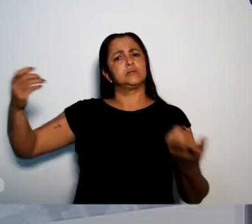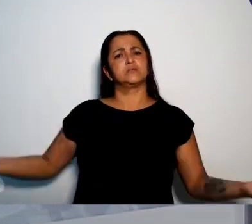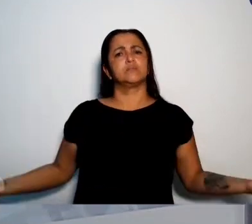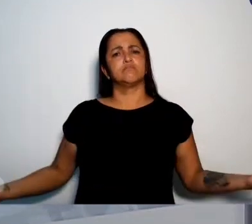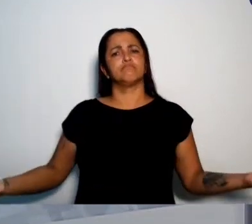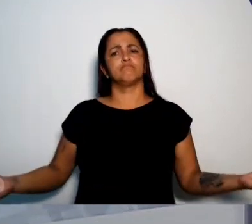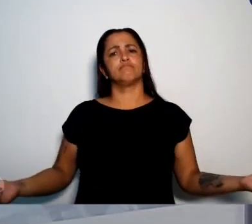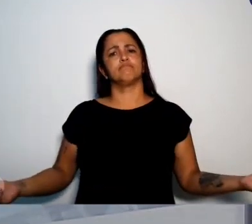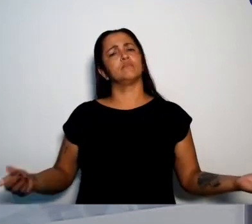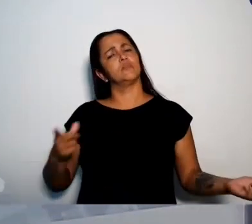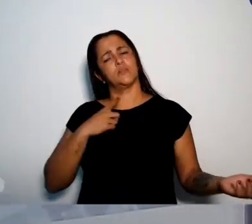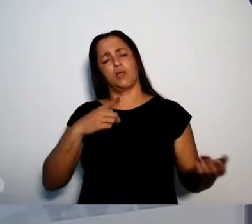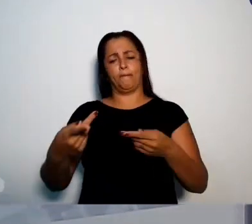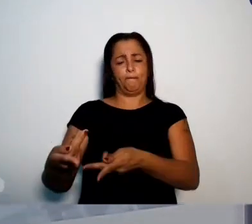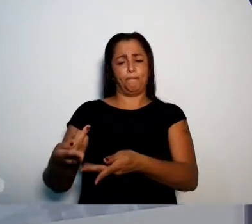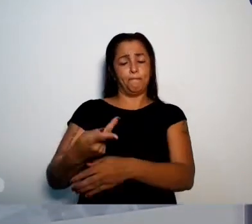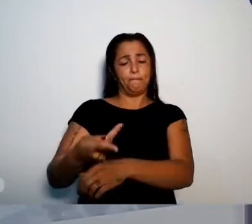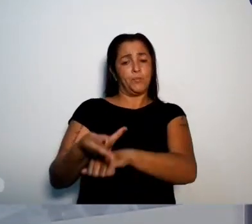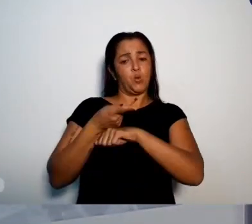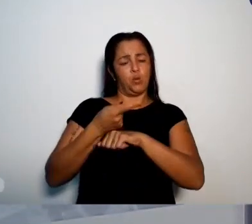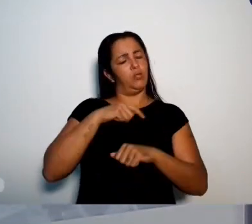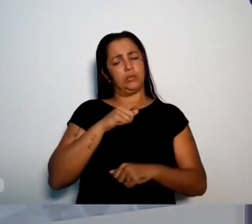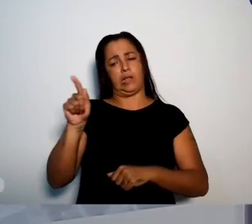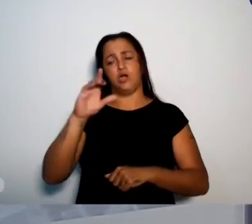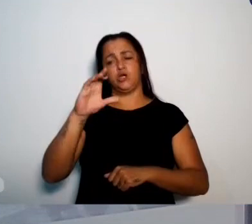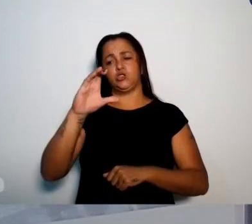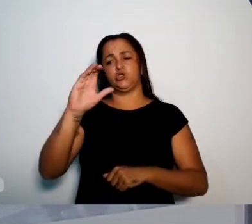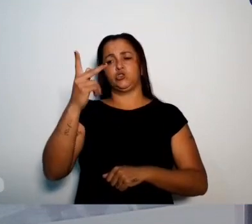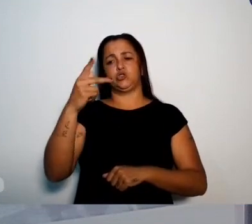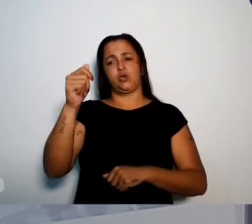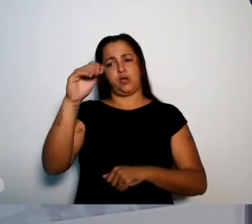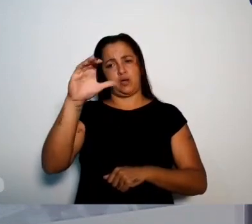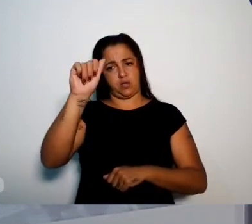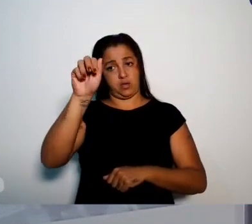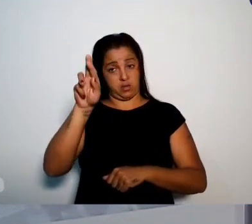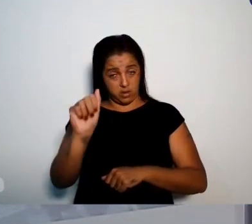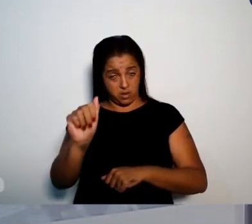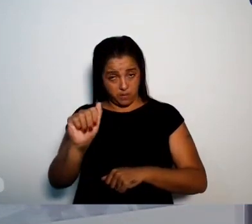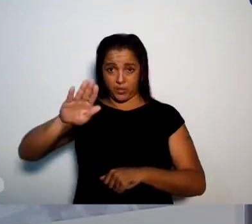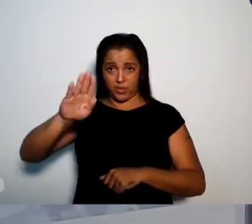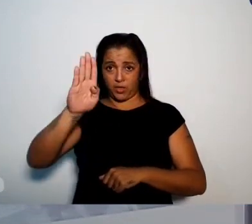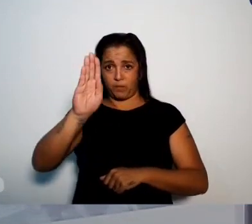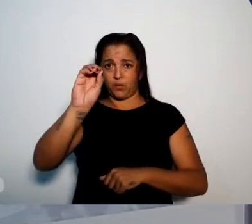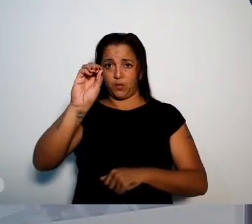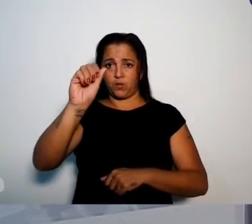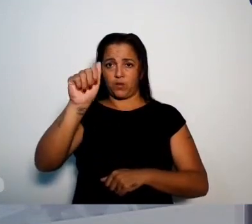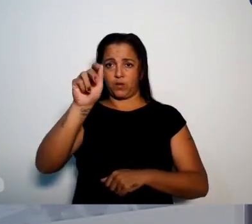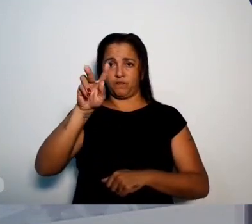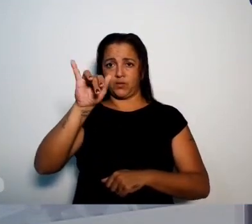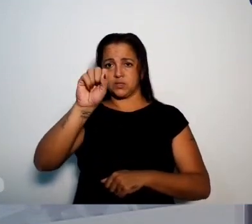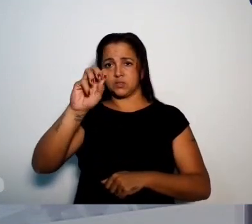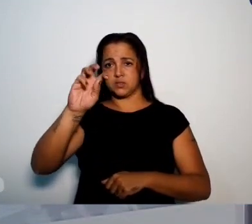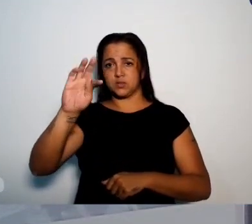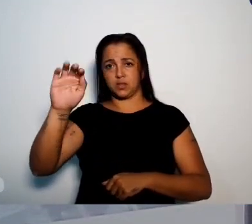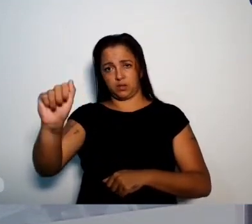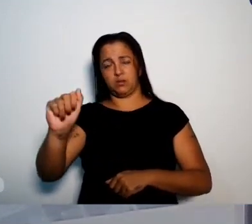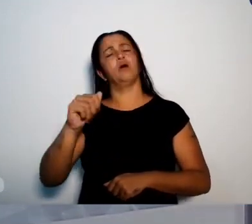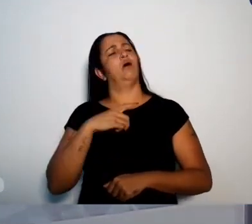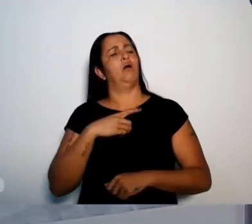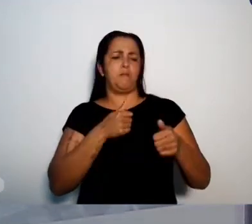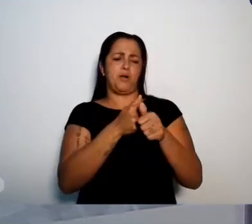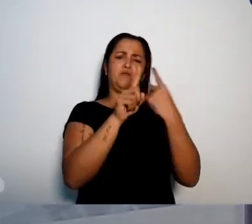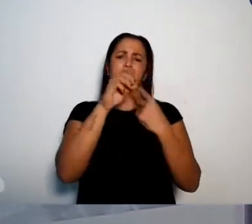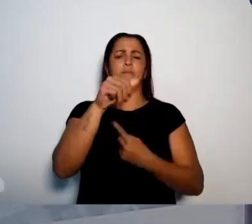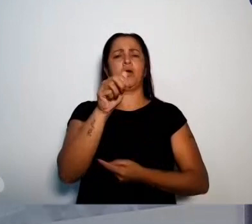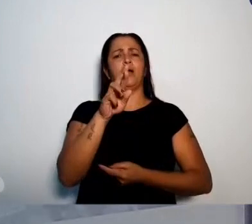Boa Vista, nas margens ali da Marechal Rondon. Eu acho que são merecedores dessa melhoria. Vamos aguardar